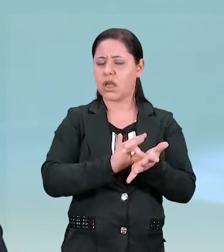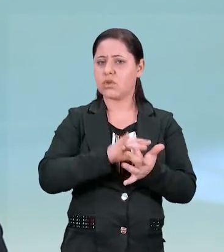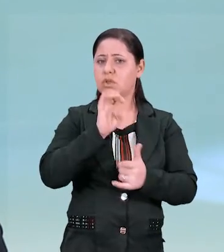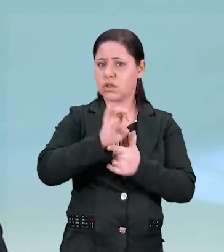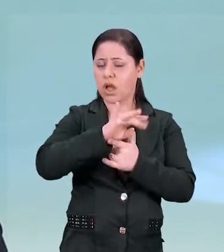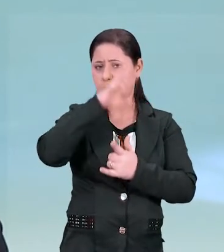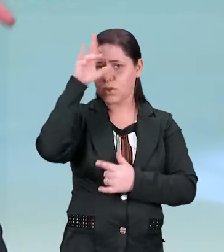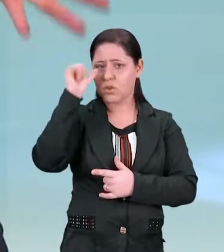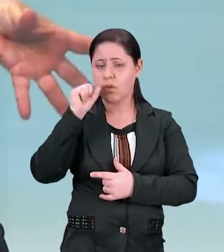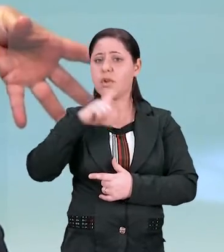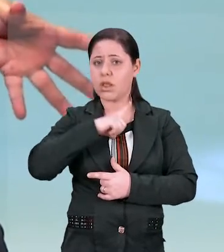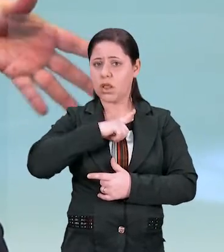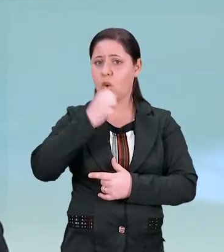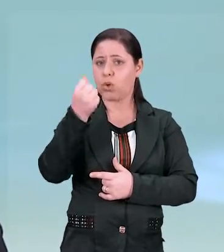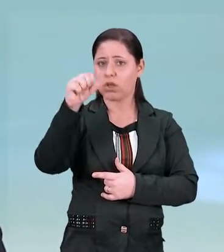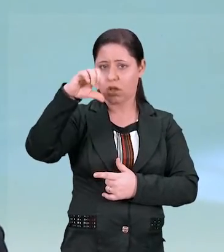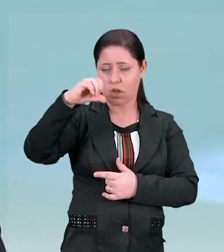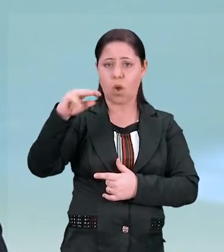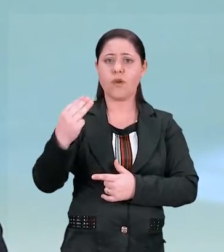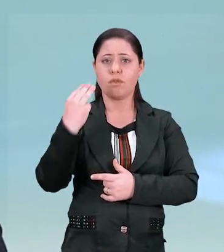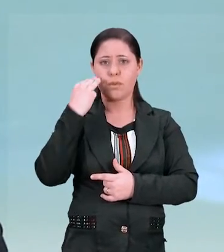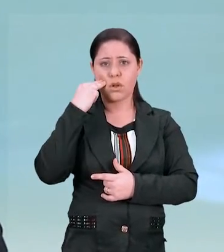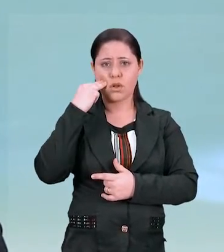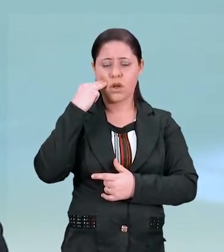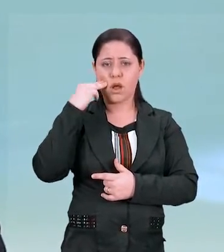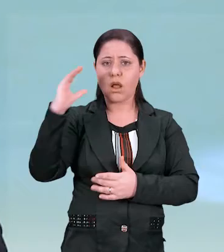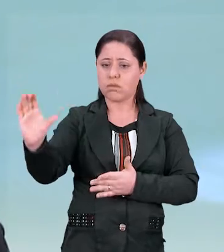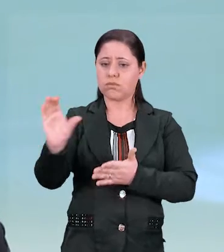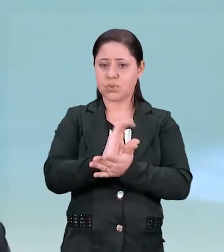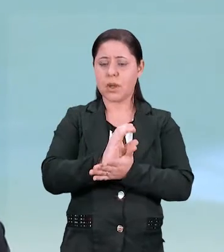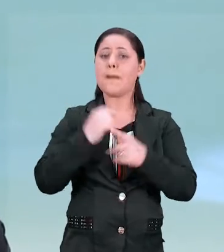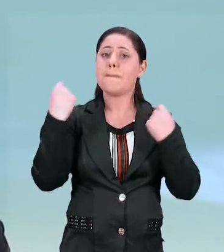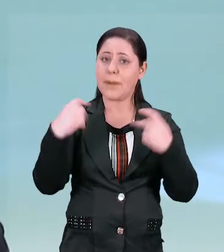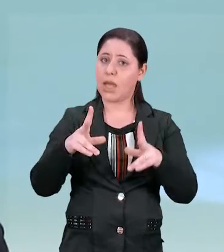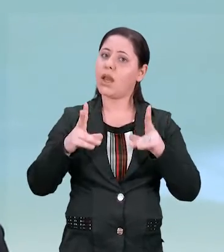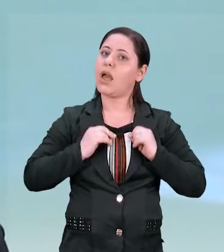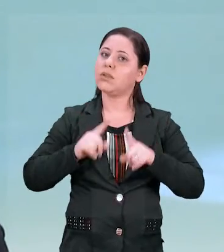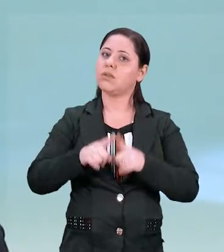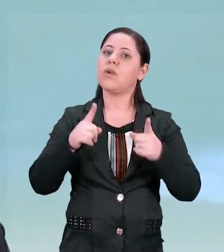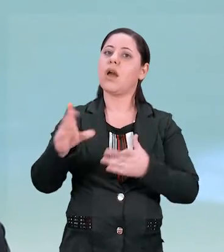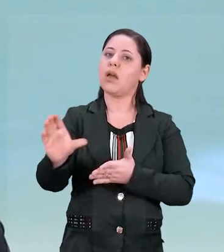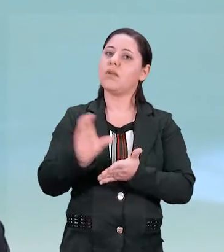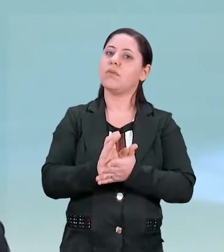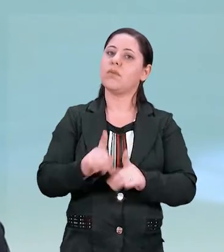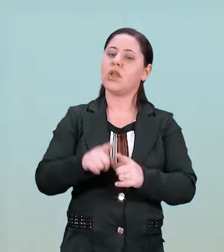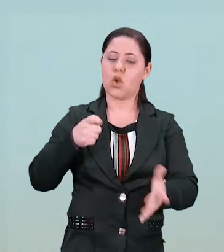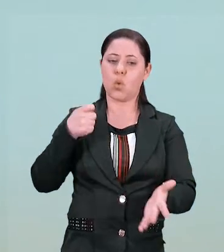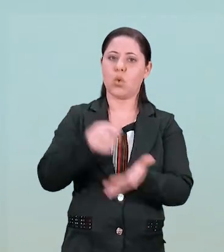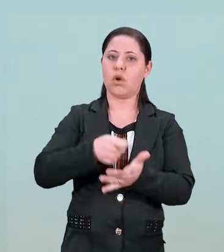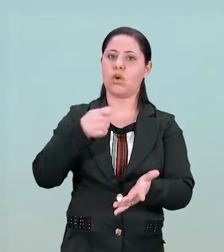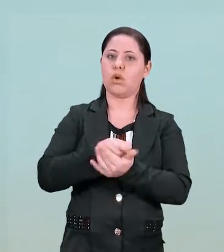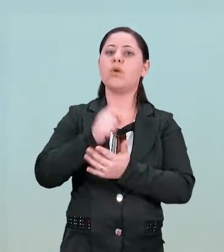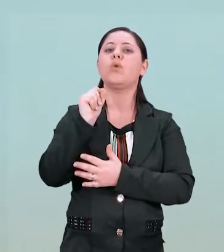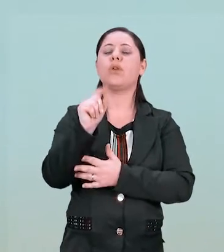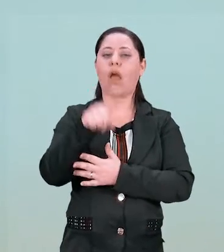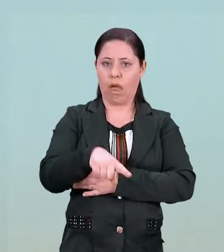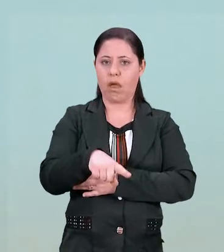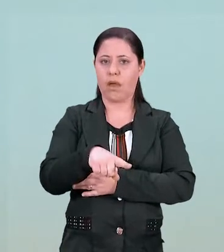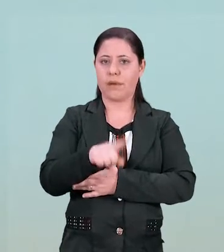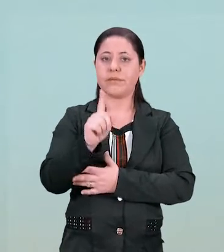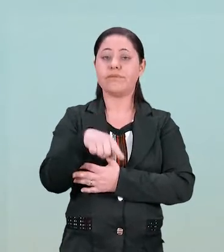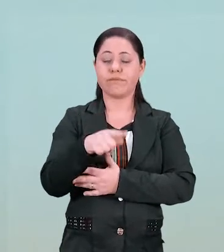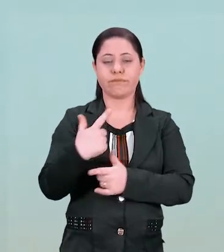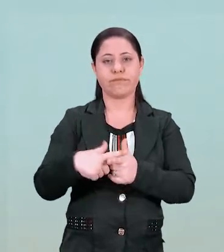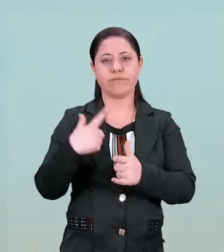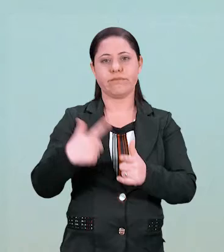receber 89 milhões? Merece receber e deveria receber. E a cobrança que eu tenho feito exatamente é essa. Não é? Porque